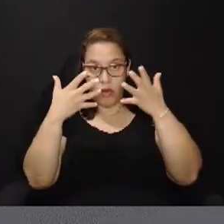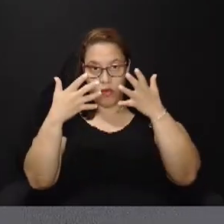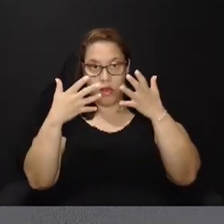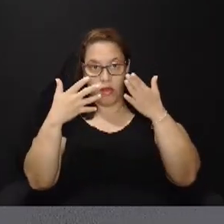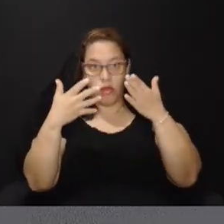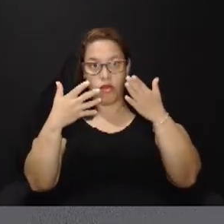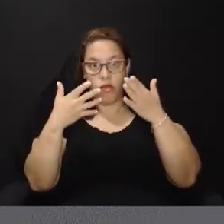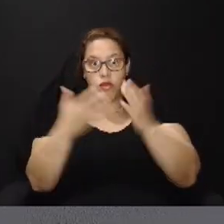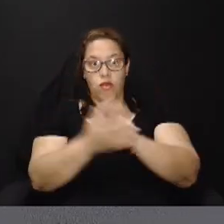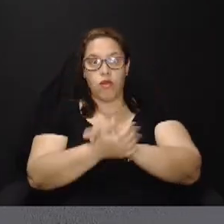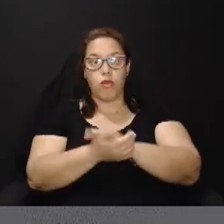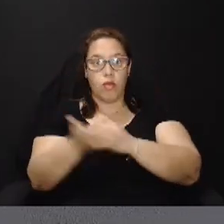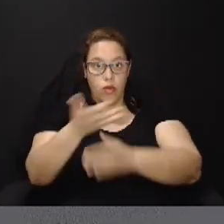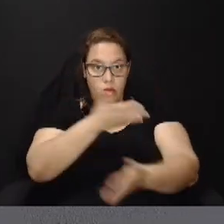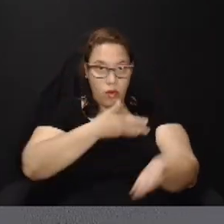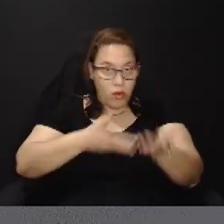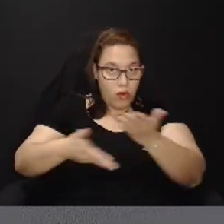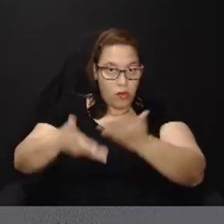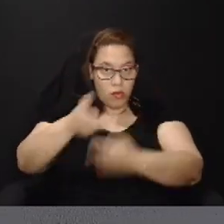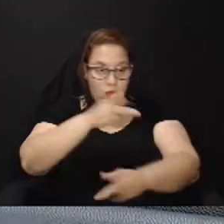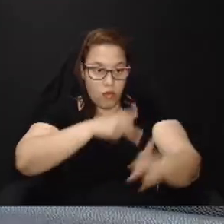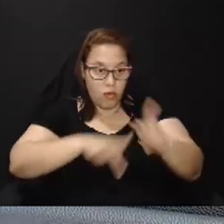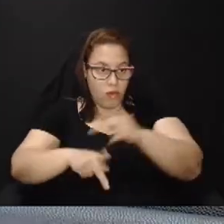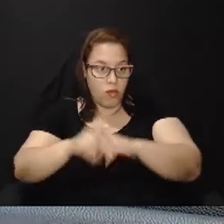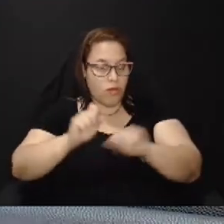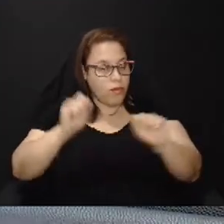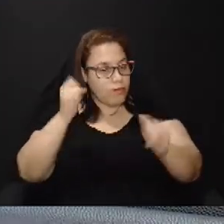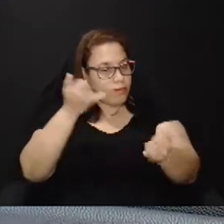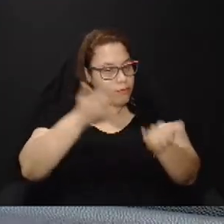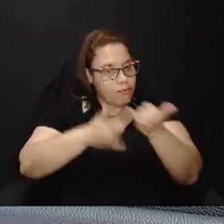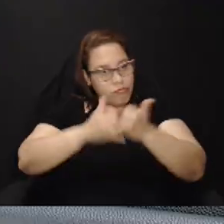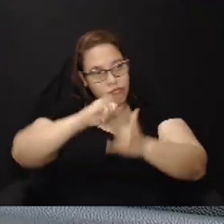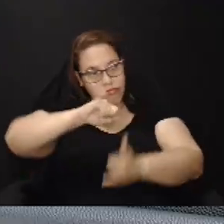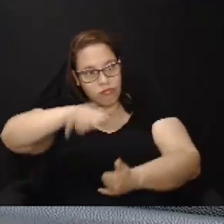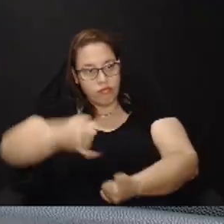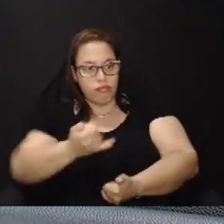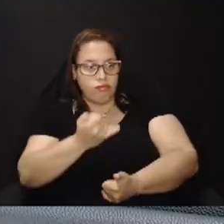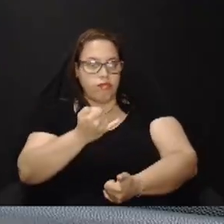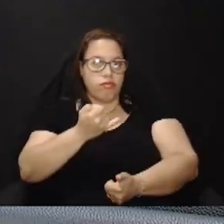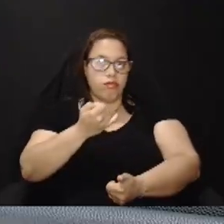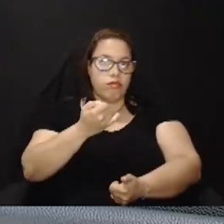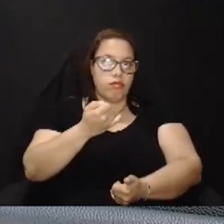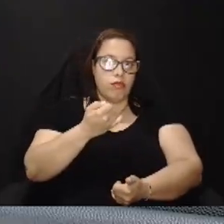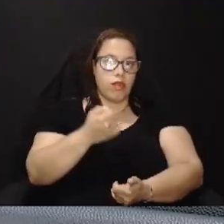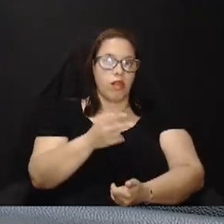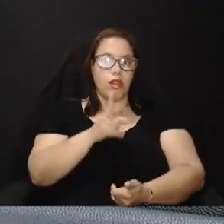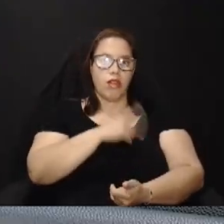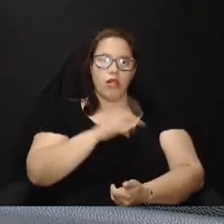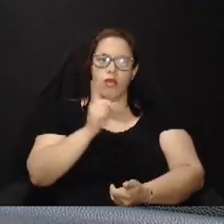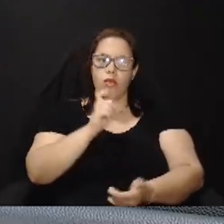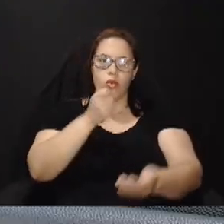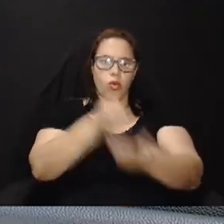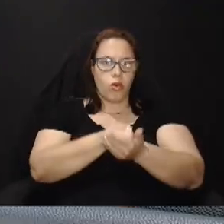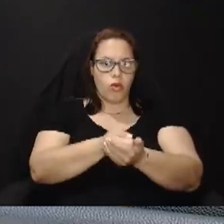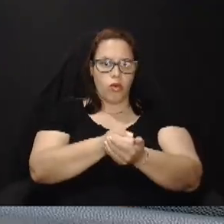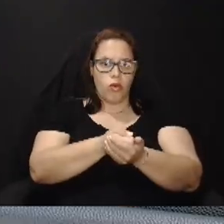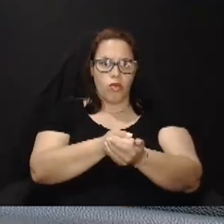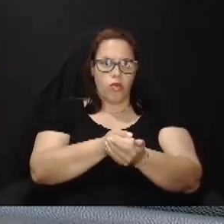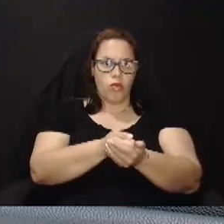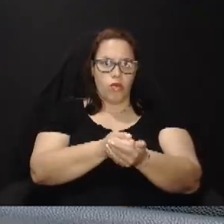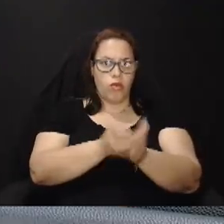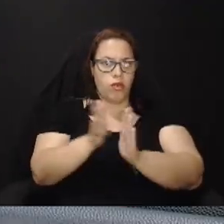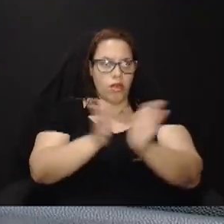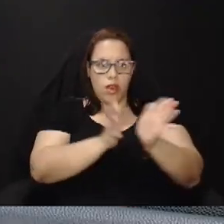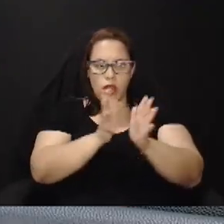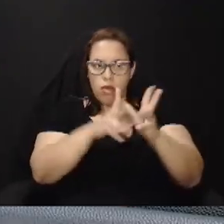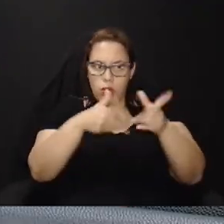trazer o povo, né, para curtir, para aproveitar o seu lazer, poxa, por que não cobrar um valor que seja um valor acessível?